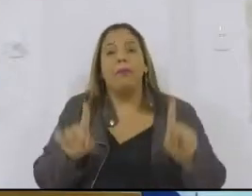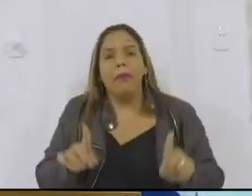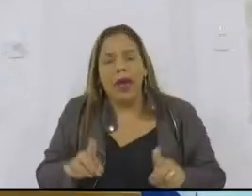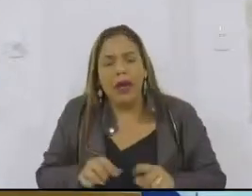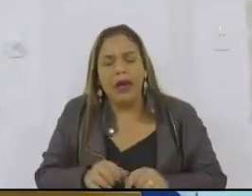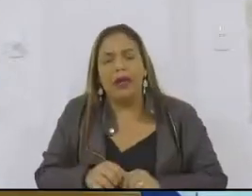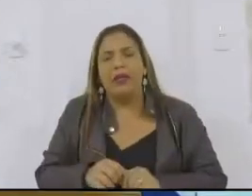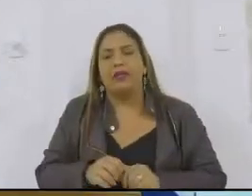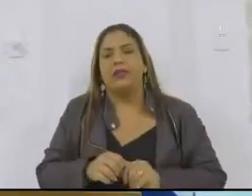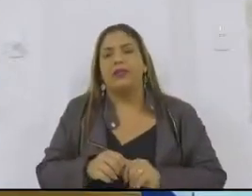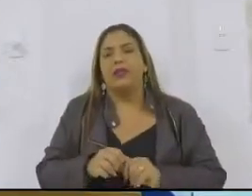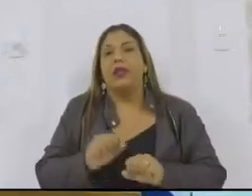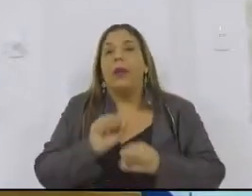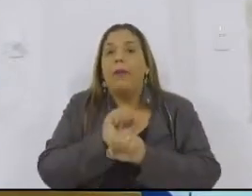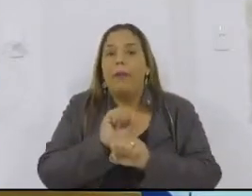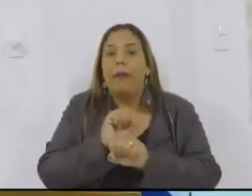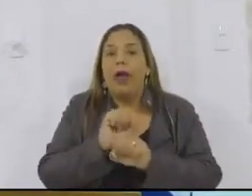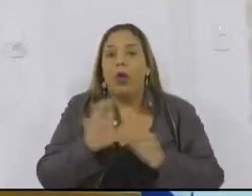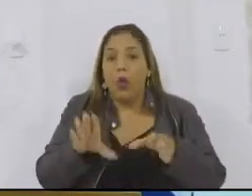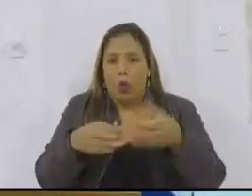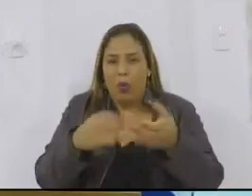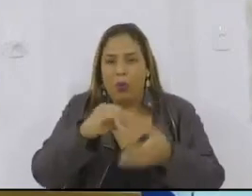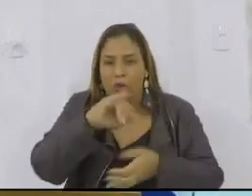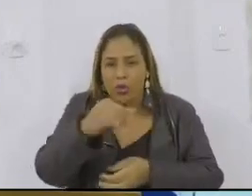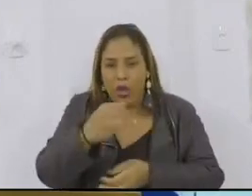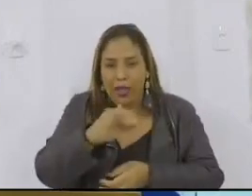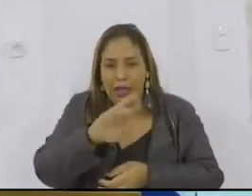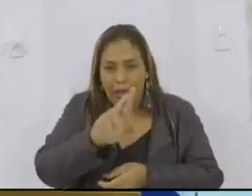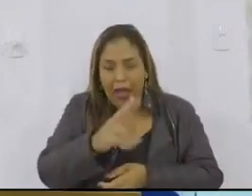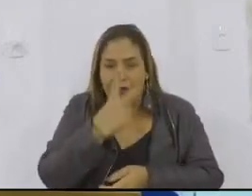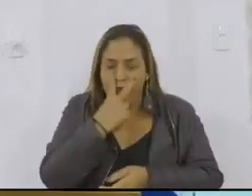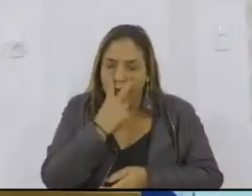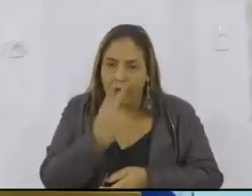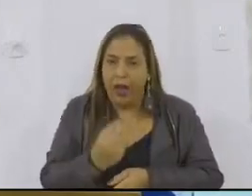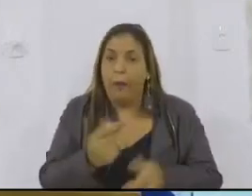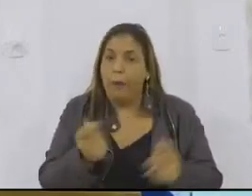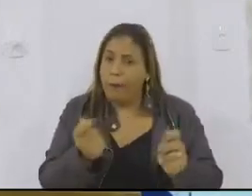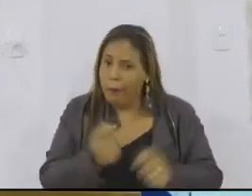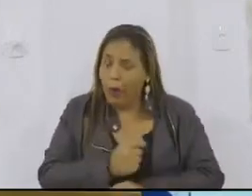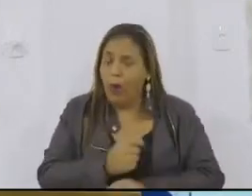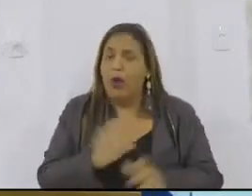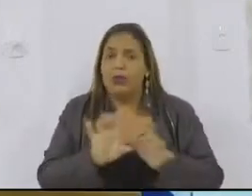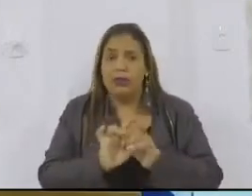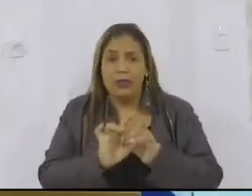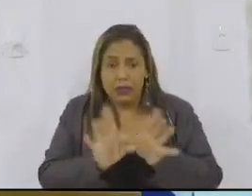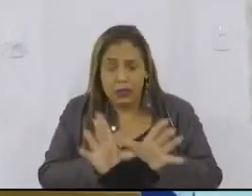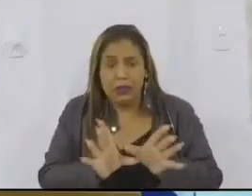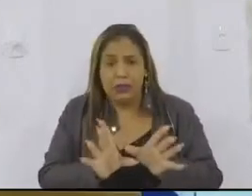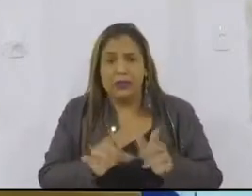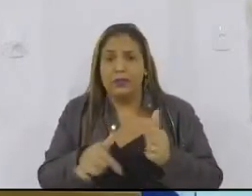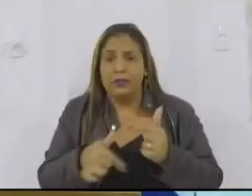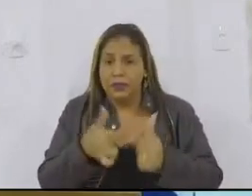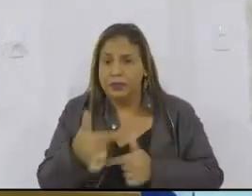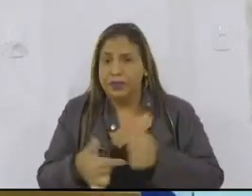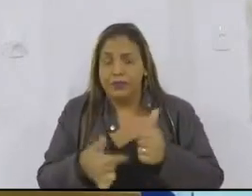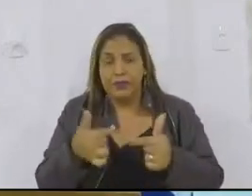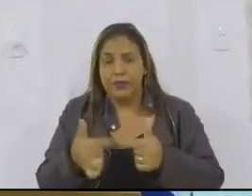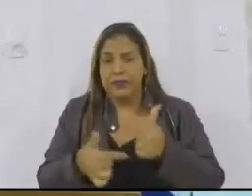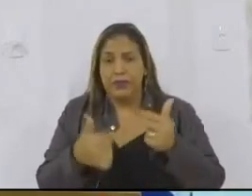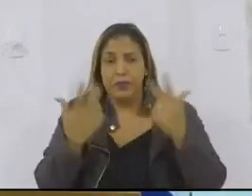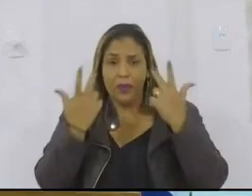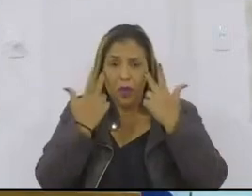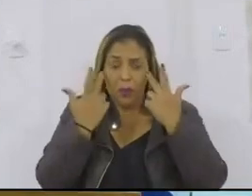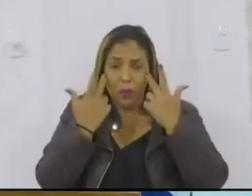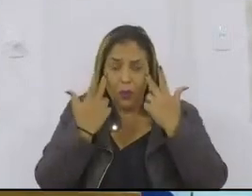esse pessoal da JR consiga se legalizar perante a Secretaria de Estado, para que nós podemos, de repente, aproveitar